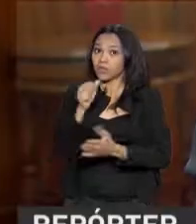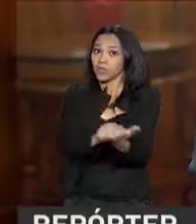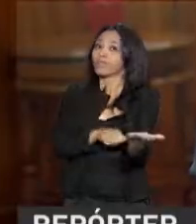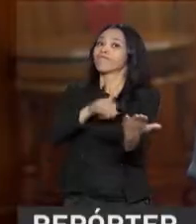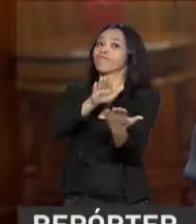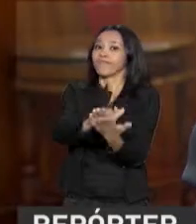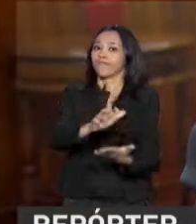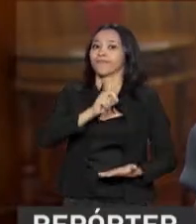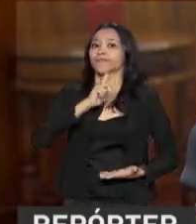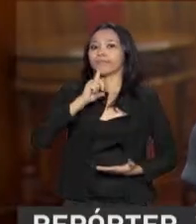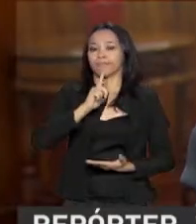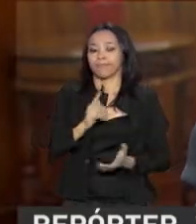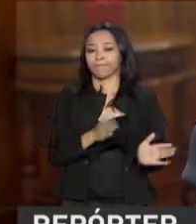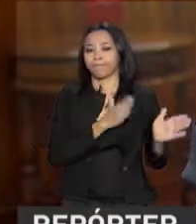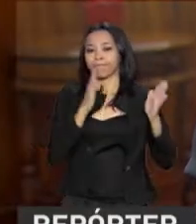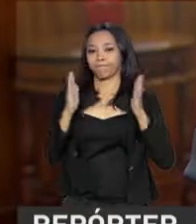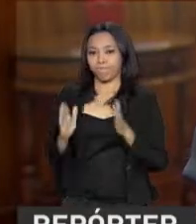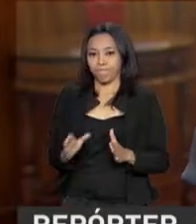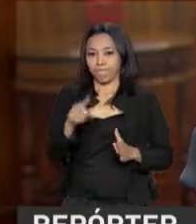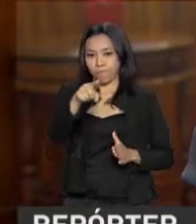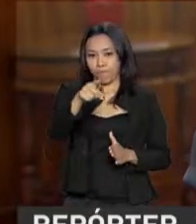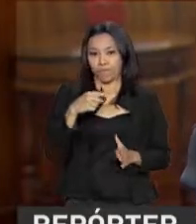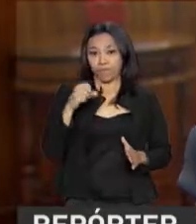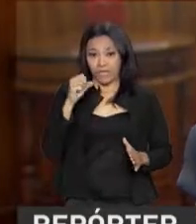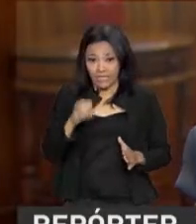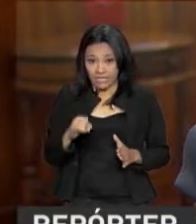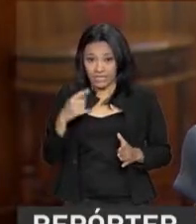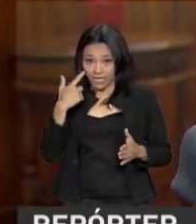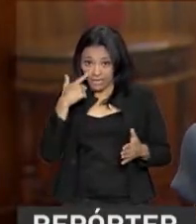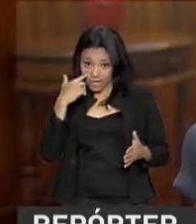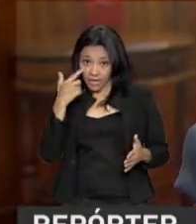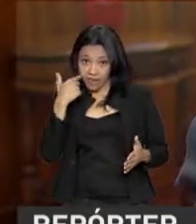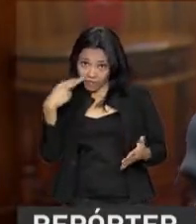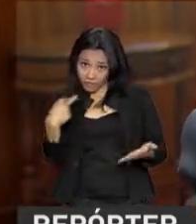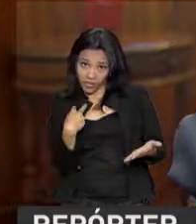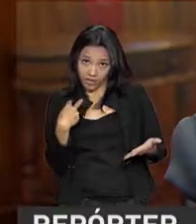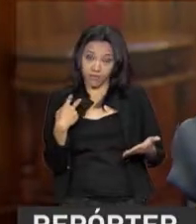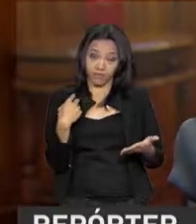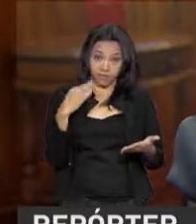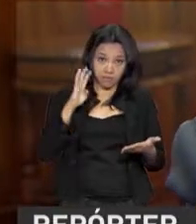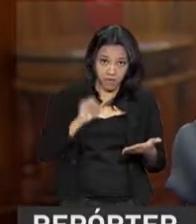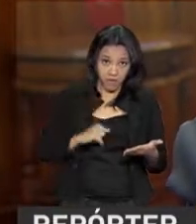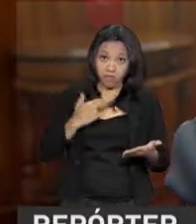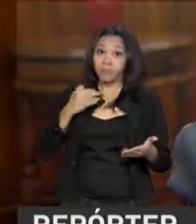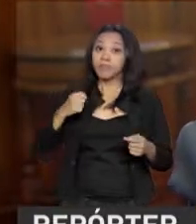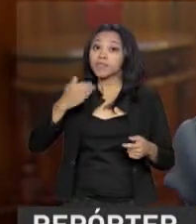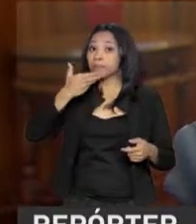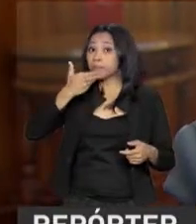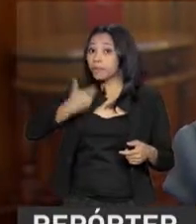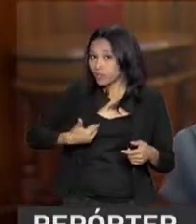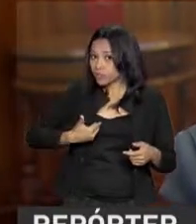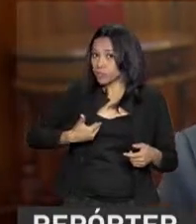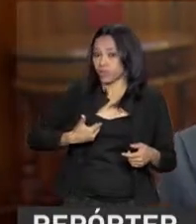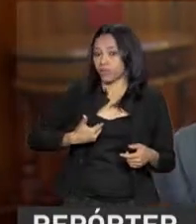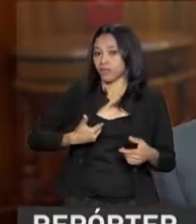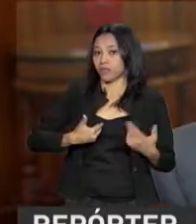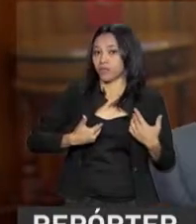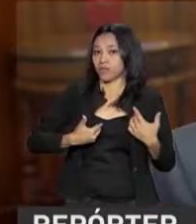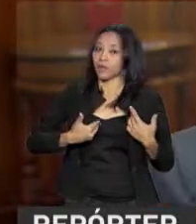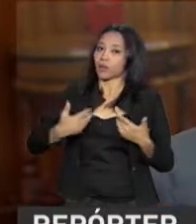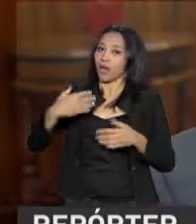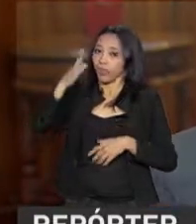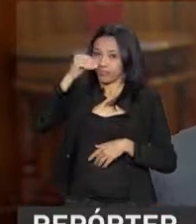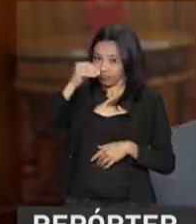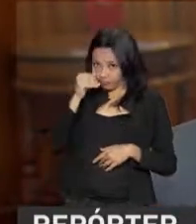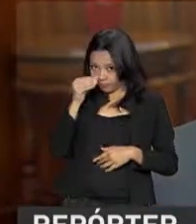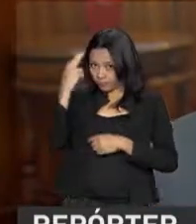A cada transação que alguém quiser fazer com você, se ele quiser ver a informação detalhada, ele vai precisar de um consentimento explícito. O que